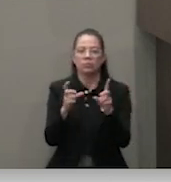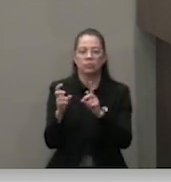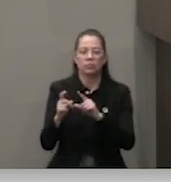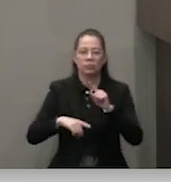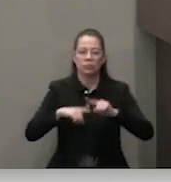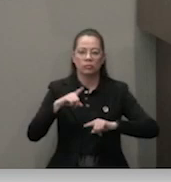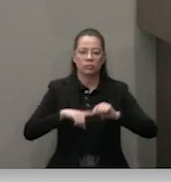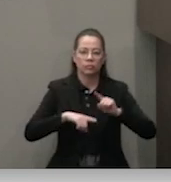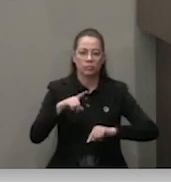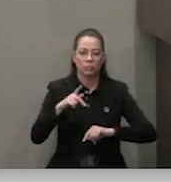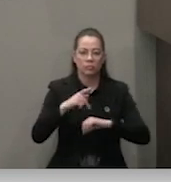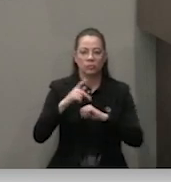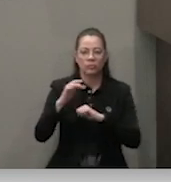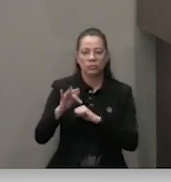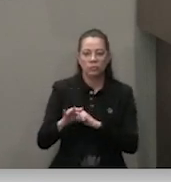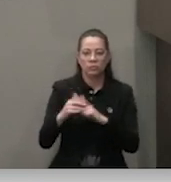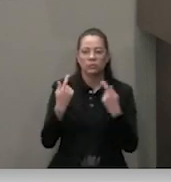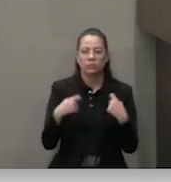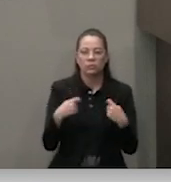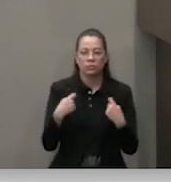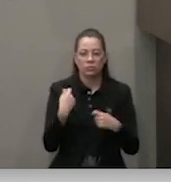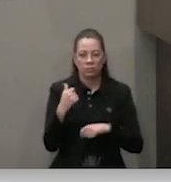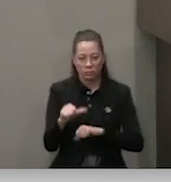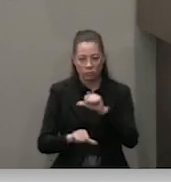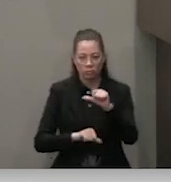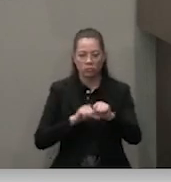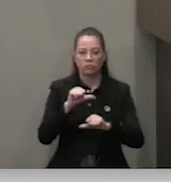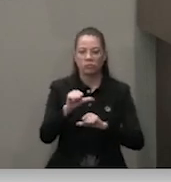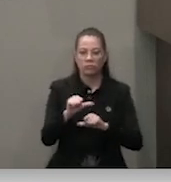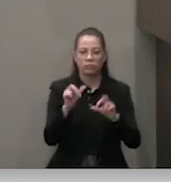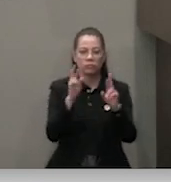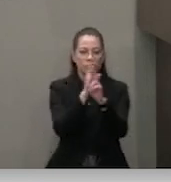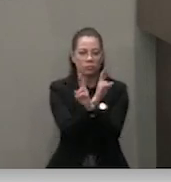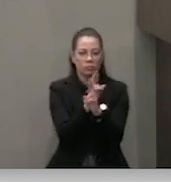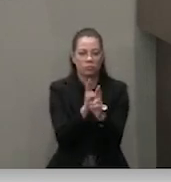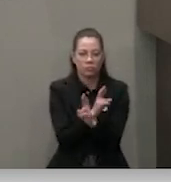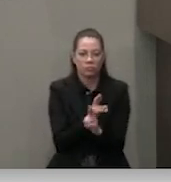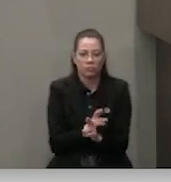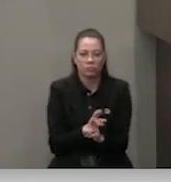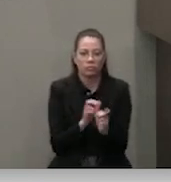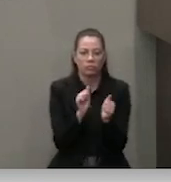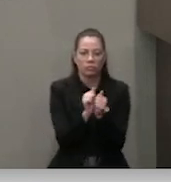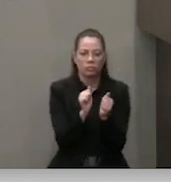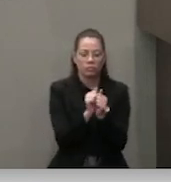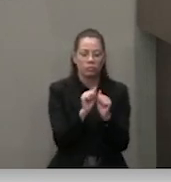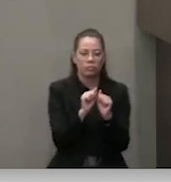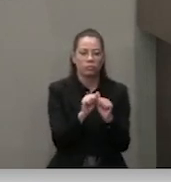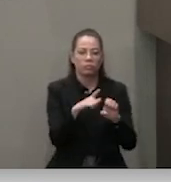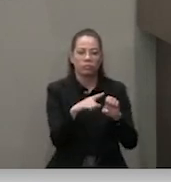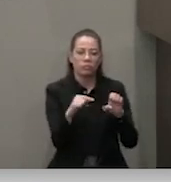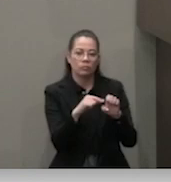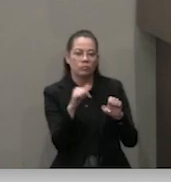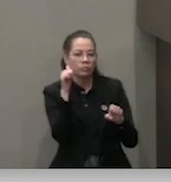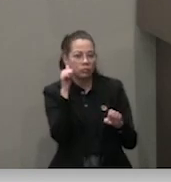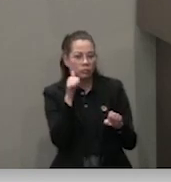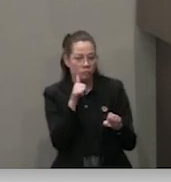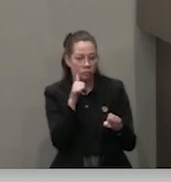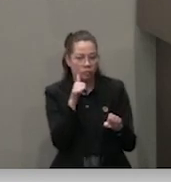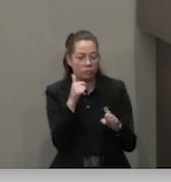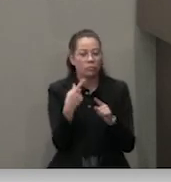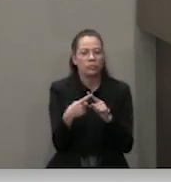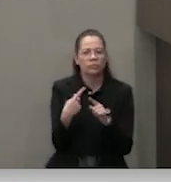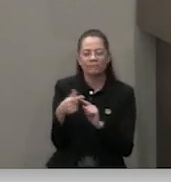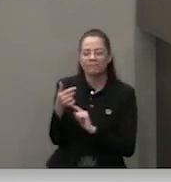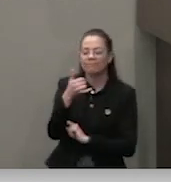produtos Passo Fundo precisa mudar a relação com as empreendedoras femininas